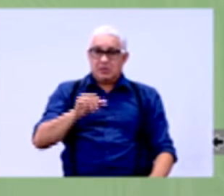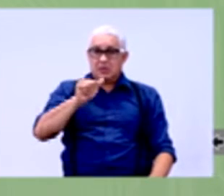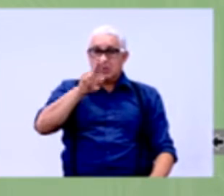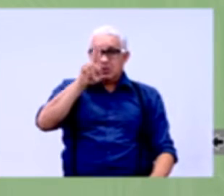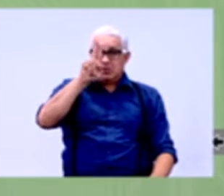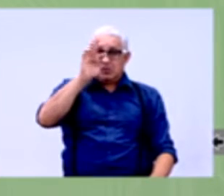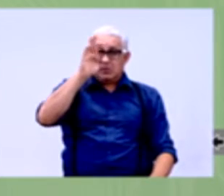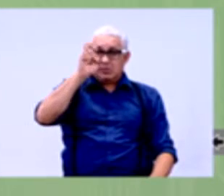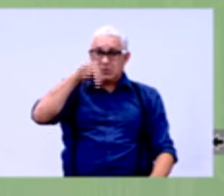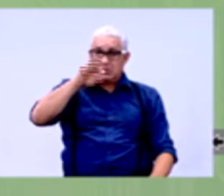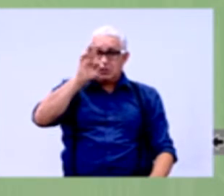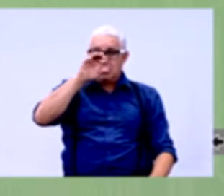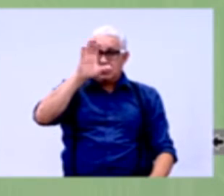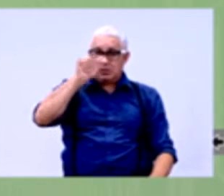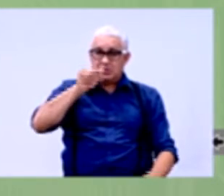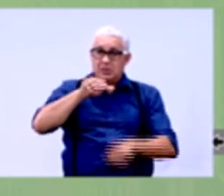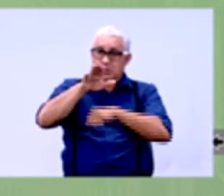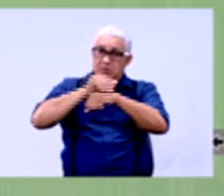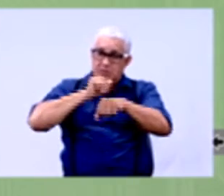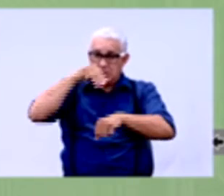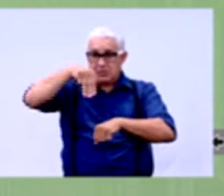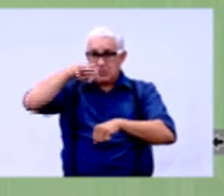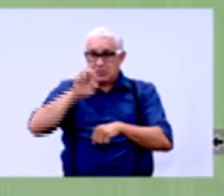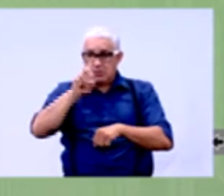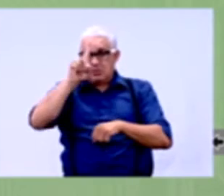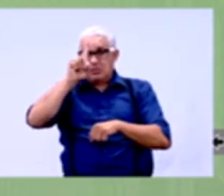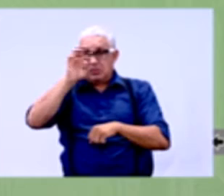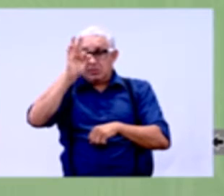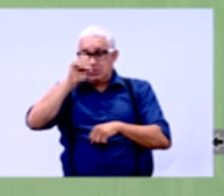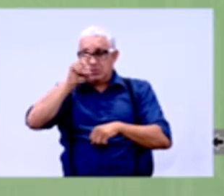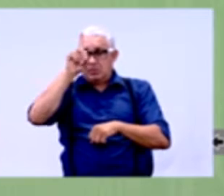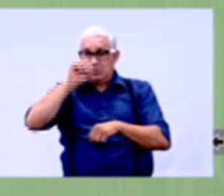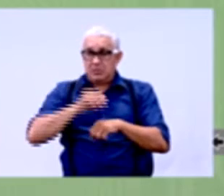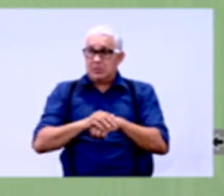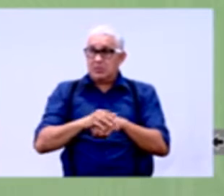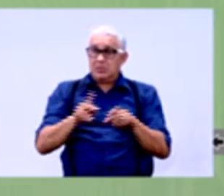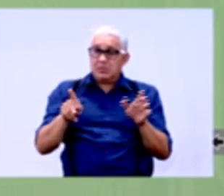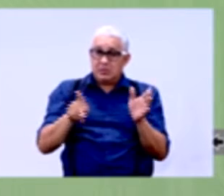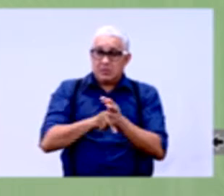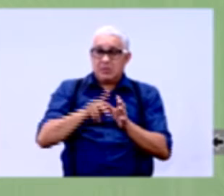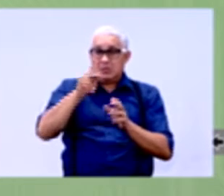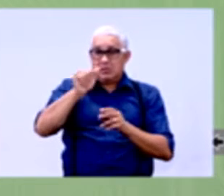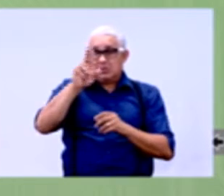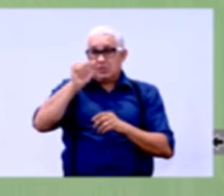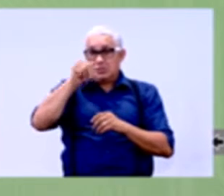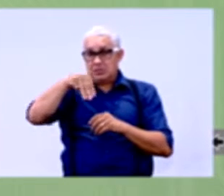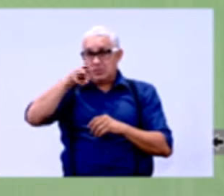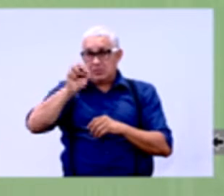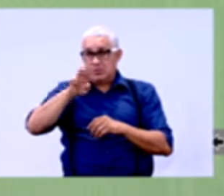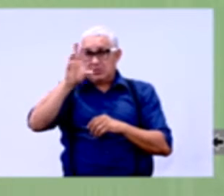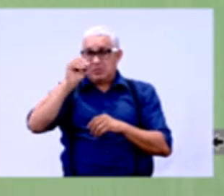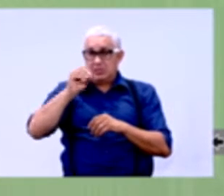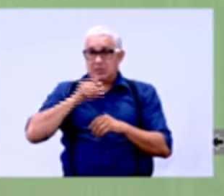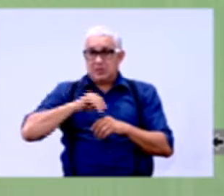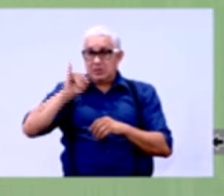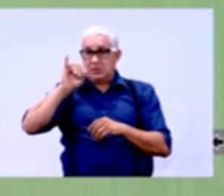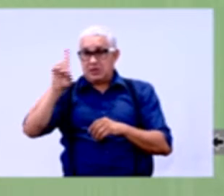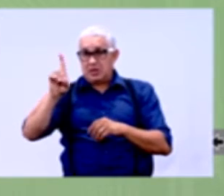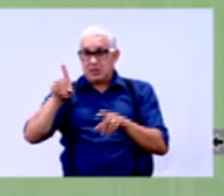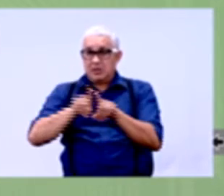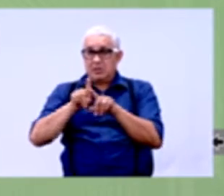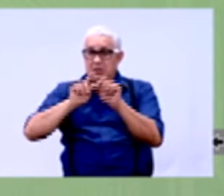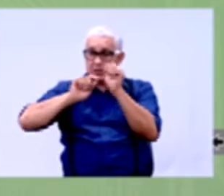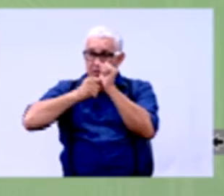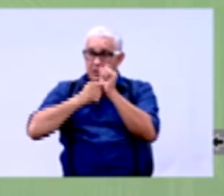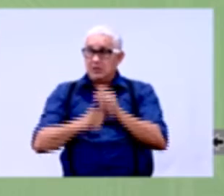chamando o método na camada de controle nas classes, passando o parâmetro de ID e senha.